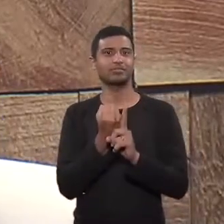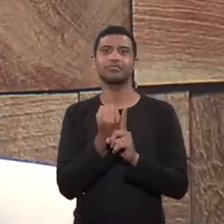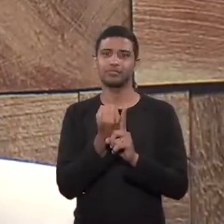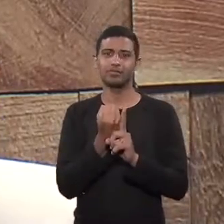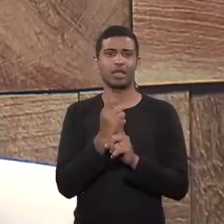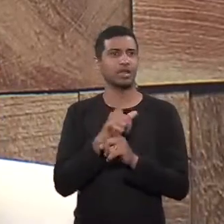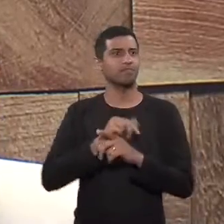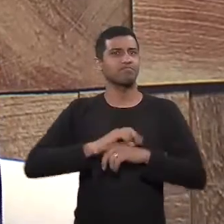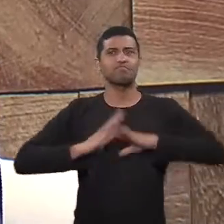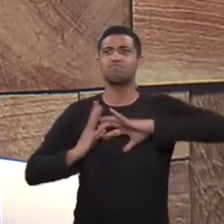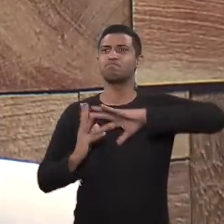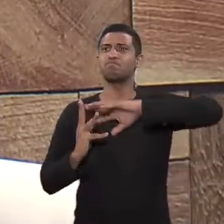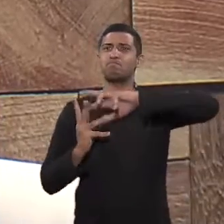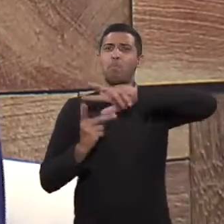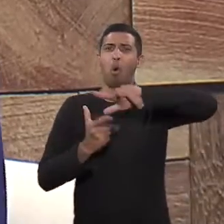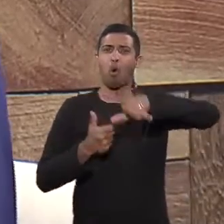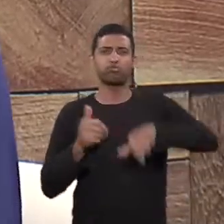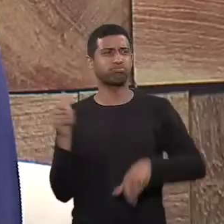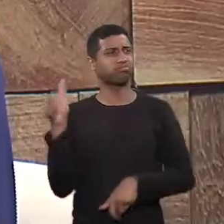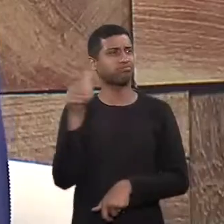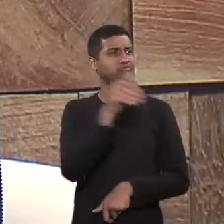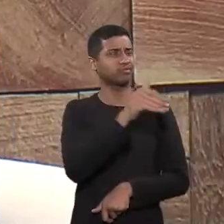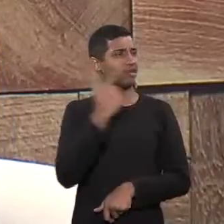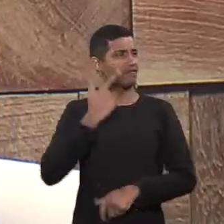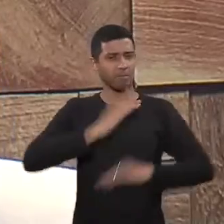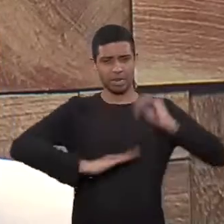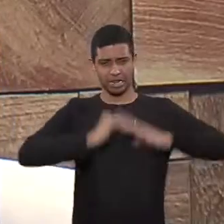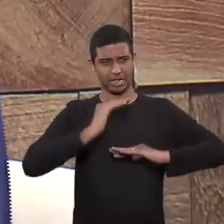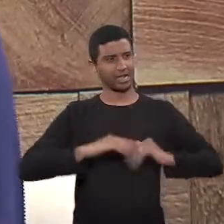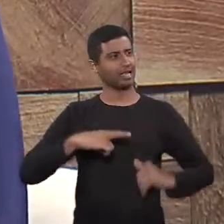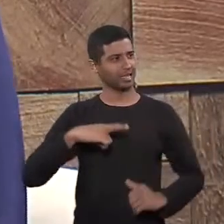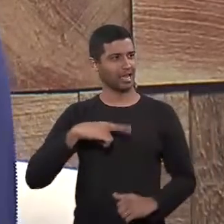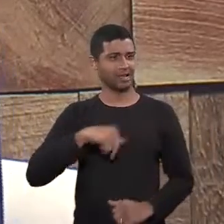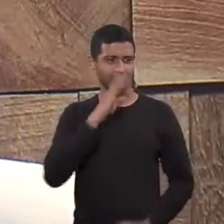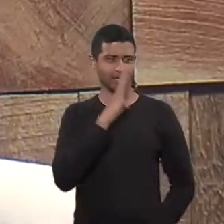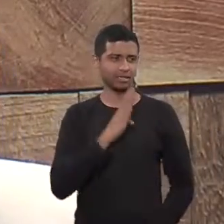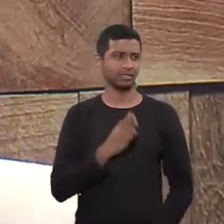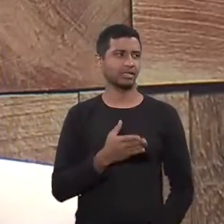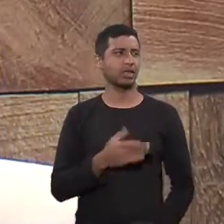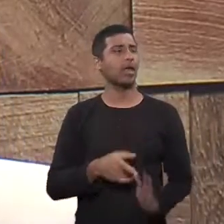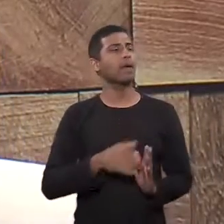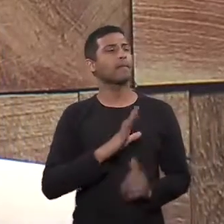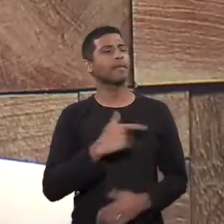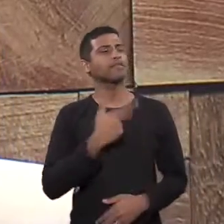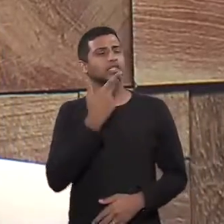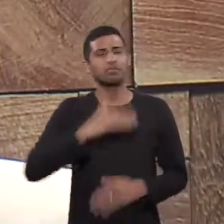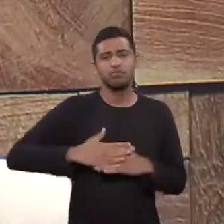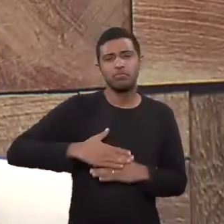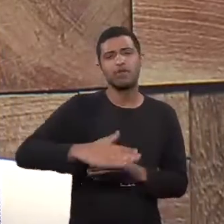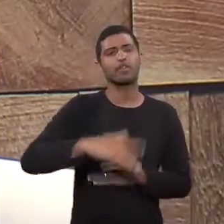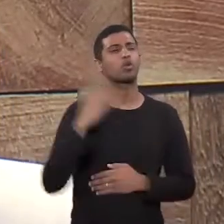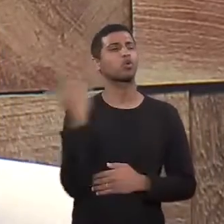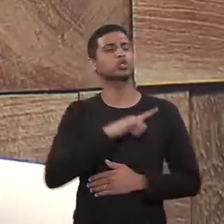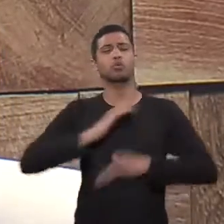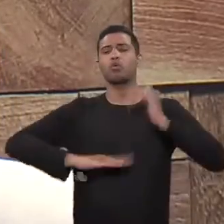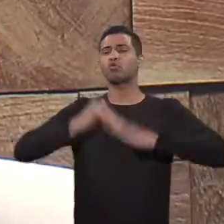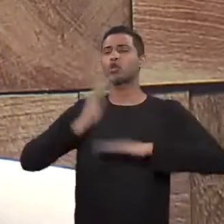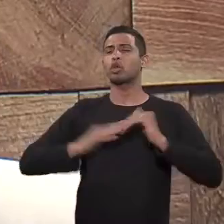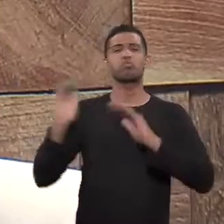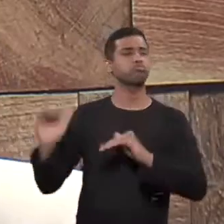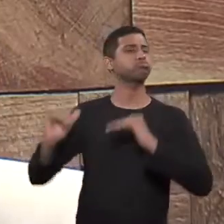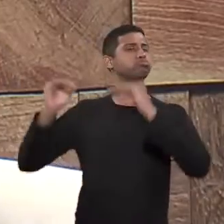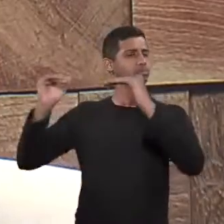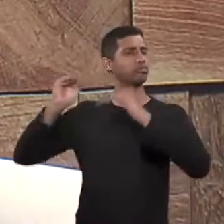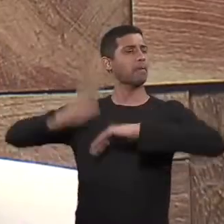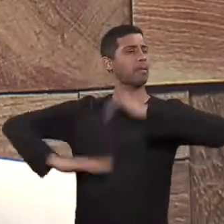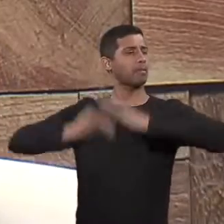o cara despontou para o mundo. Então, né? Talento a gente tem bastante. Adiante você se tornou uma profissional com muito destaque,